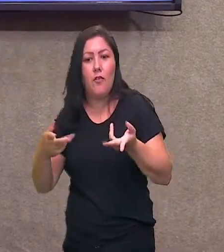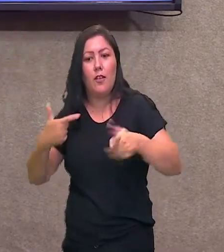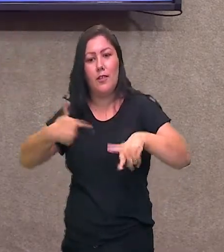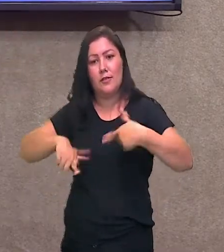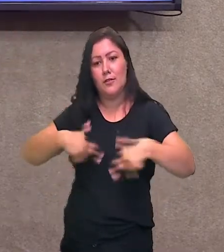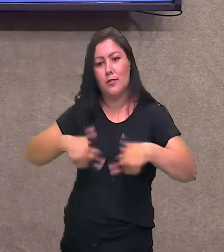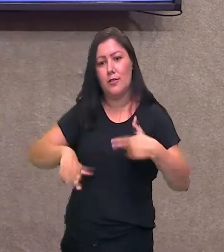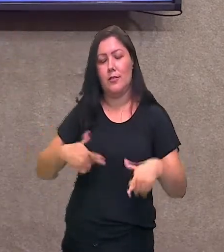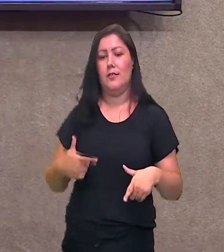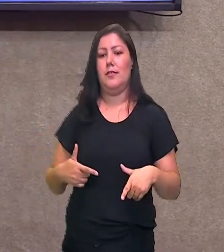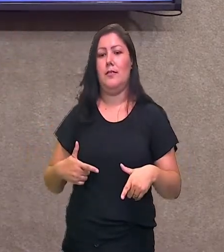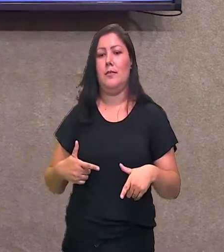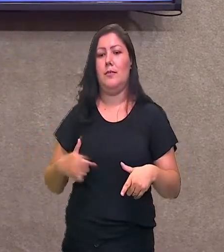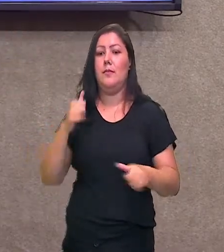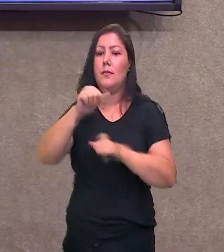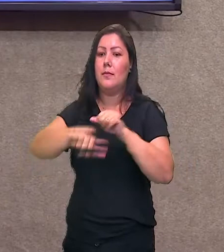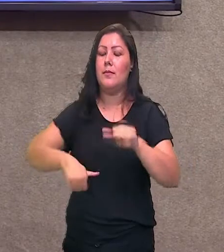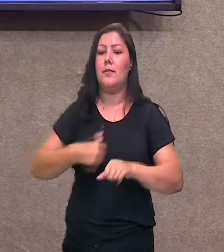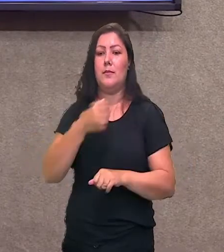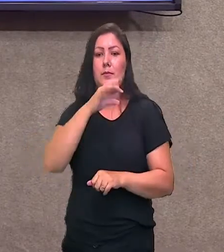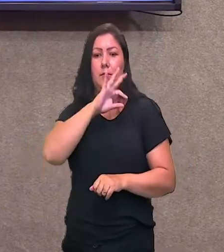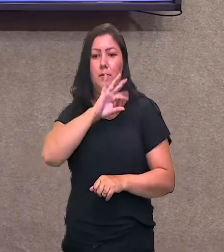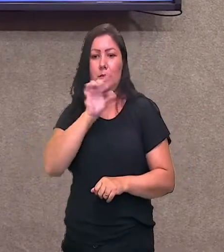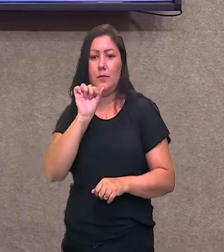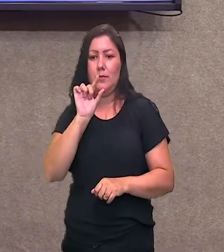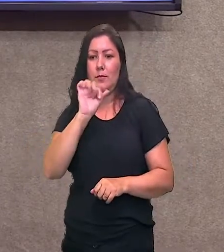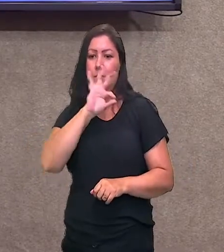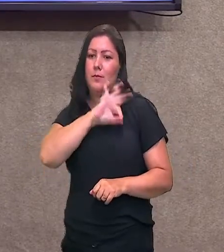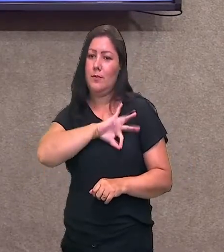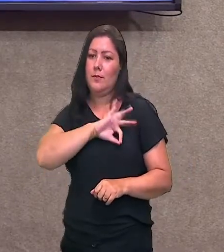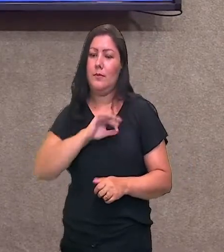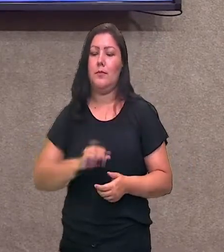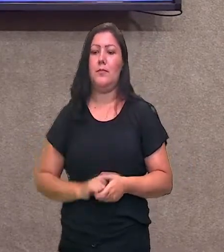salário. Ok?